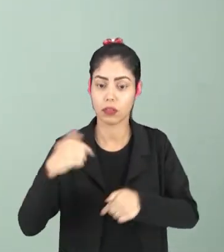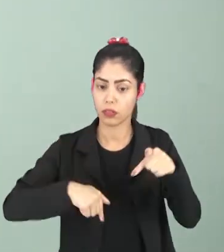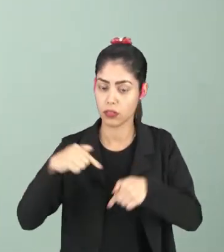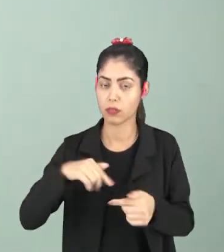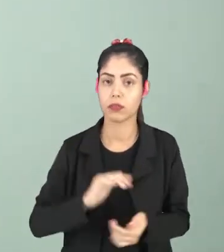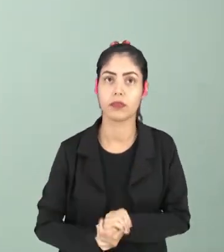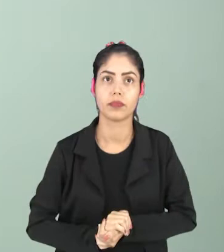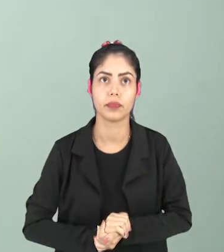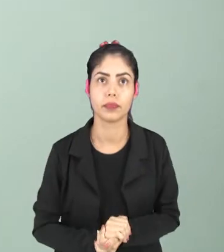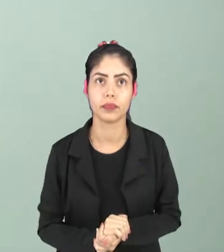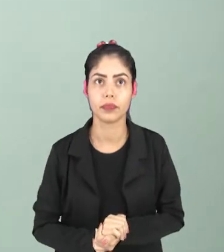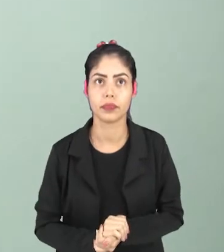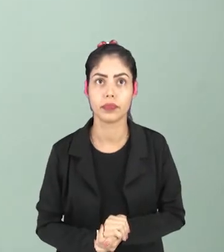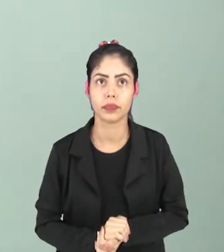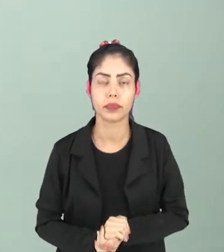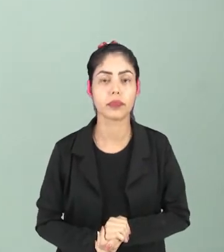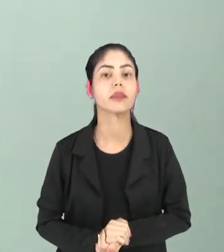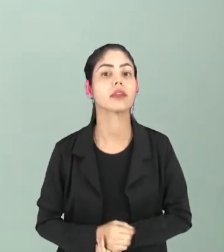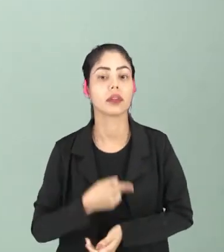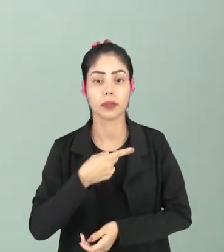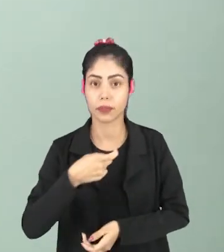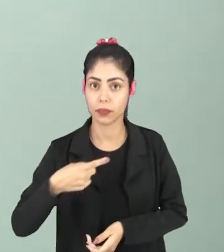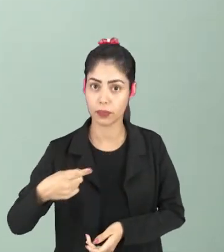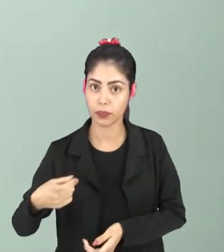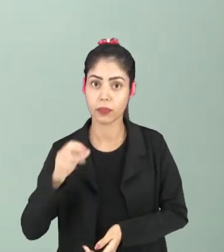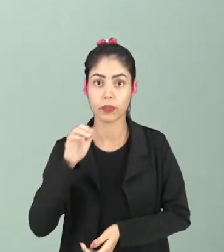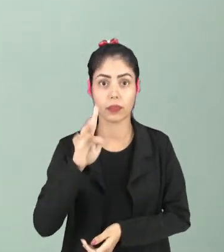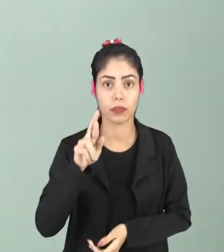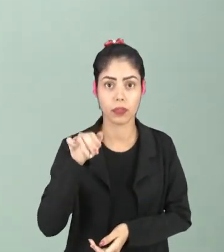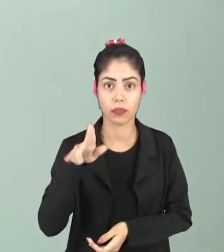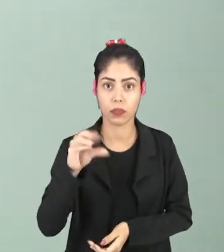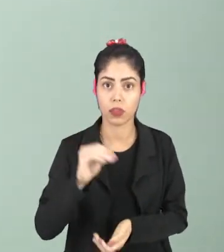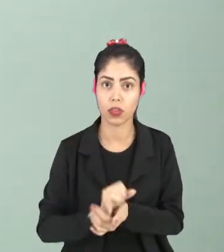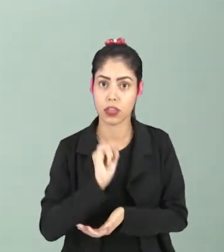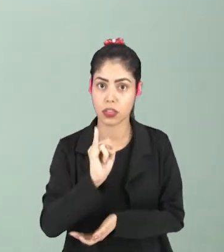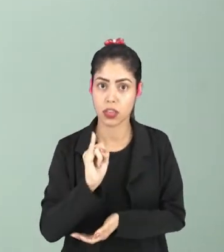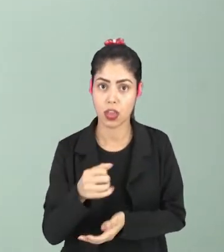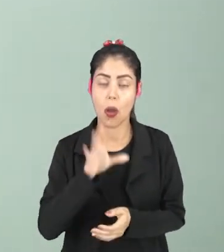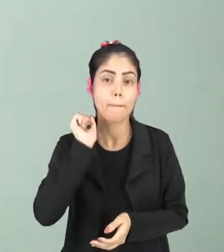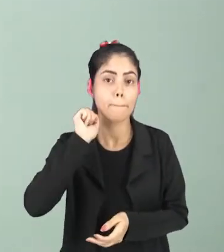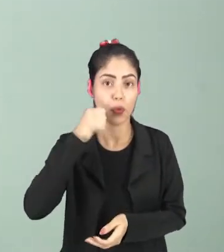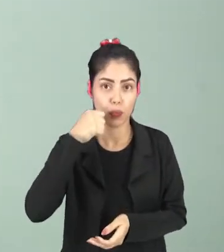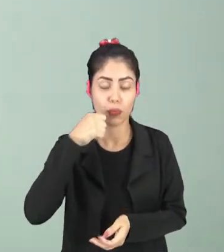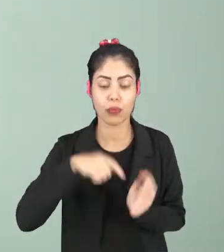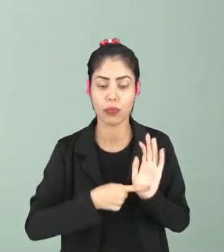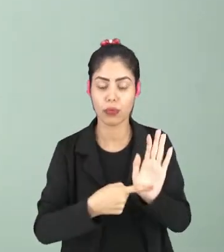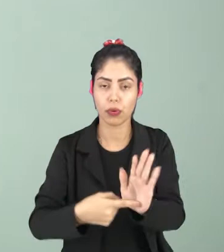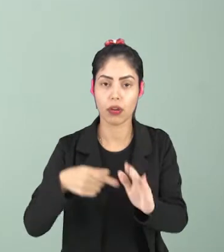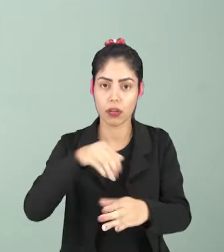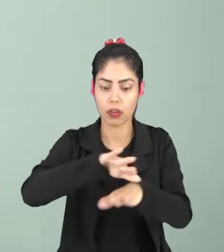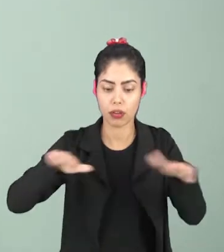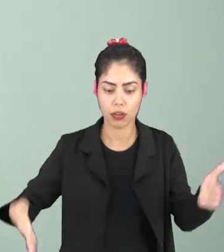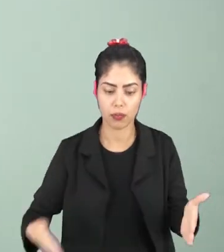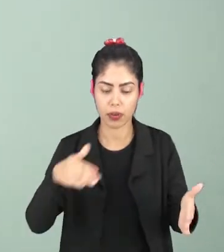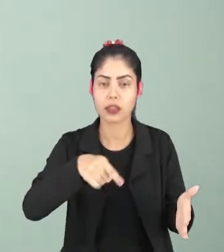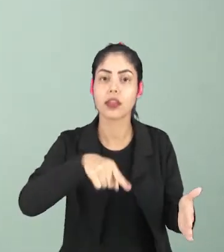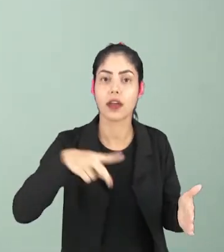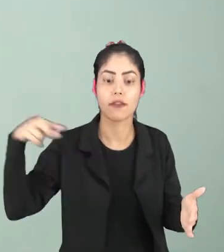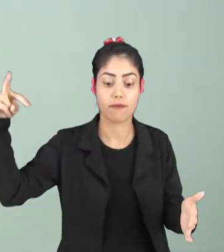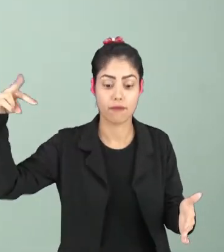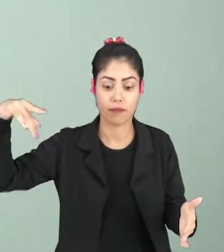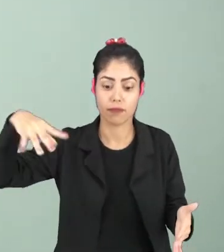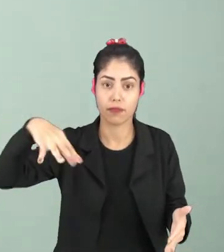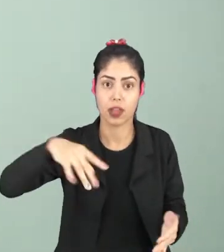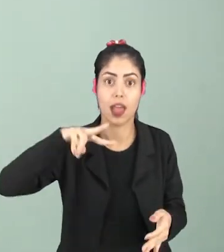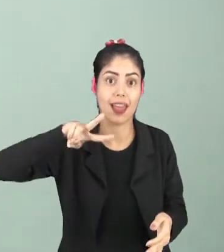Agentes biológicos, bactérias e fungos. Né? Se você deixar um pedaço de pão em cima da mesa por muito tempo, bactérias e fungos vão entrar ali